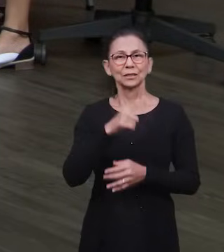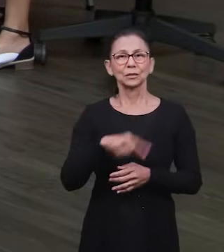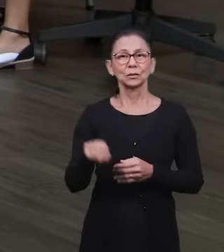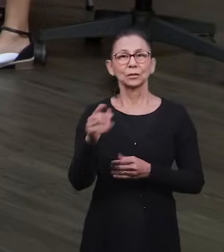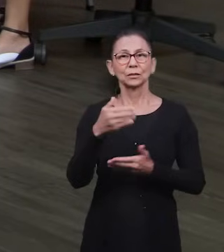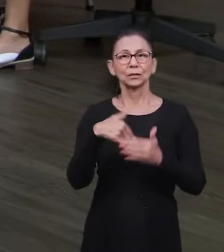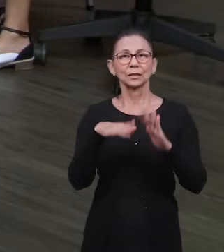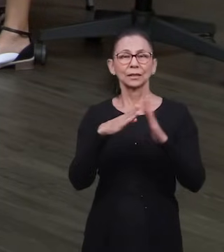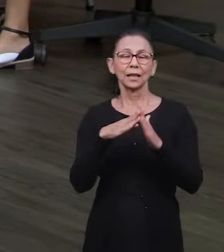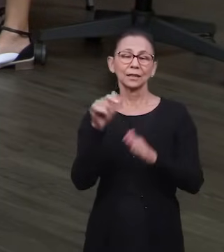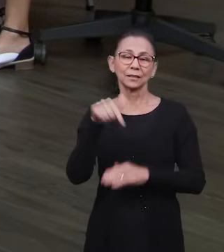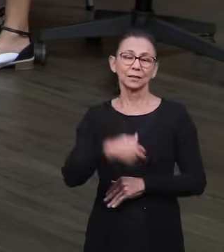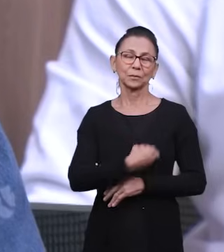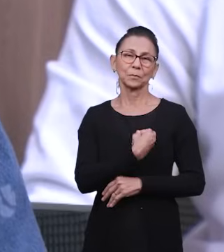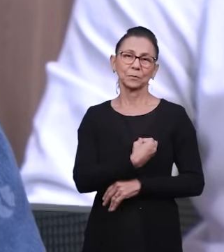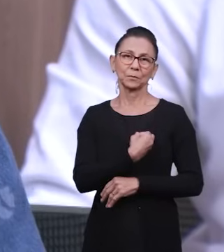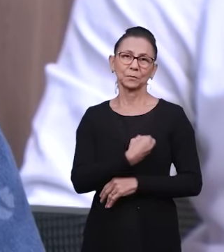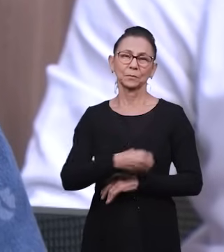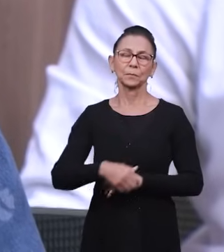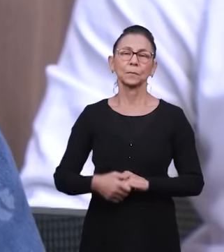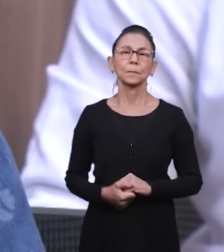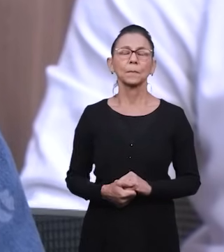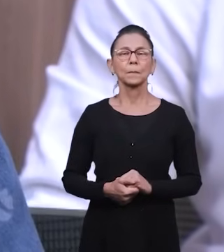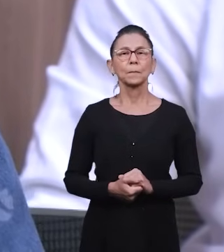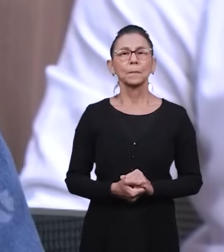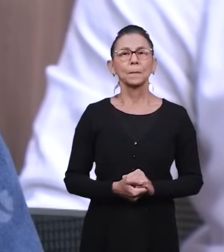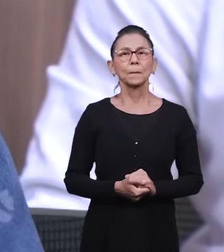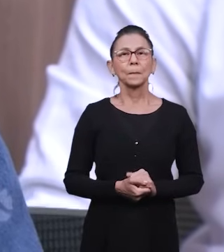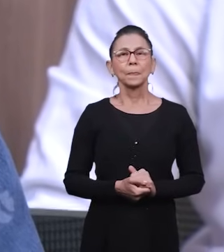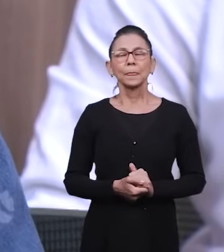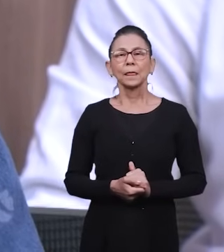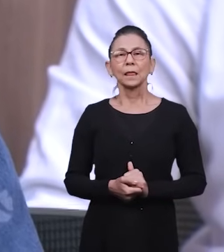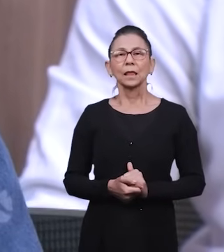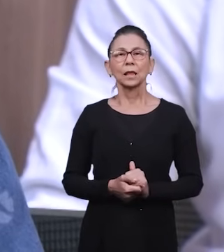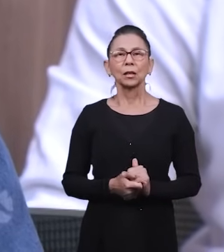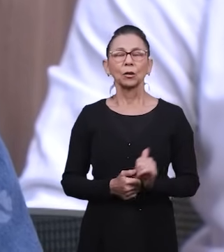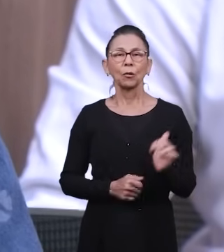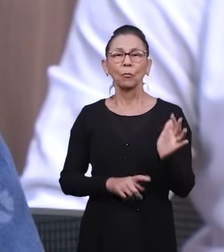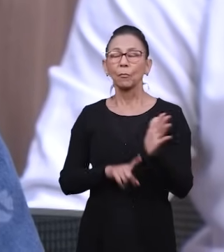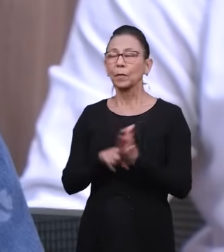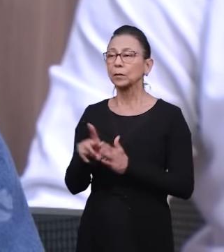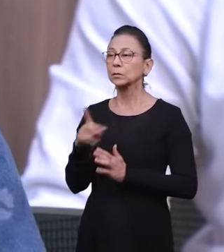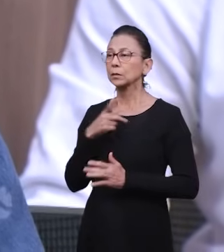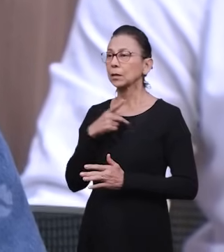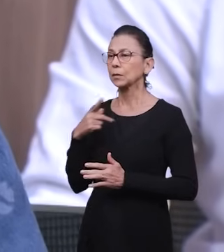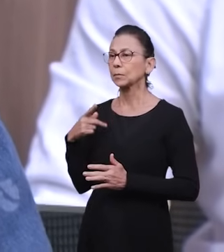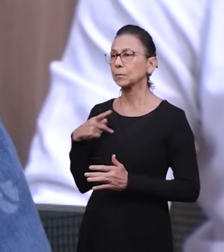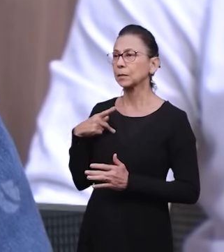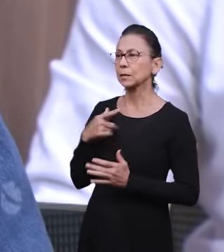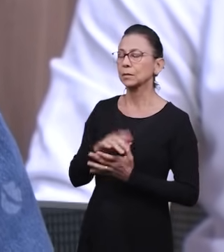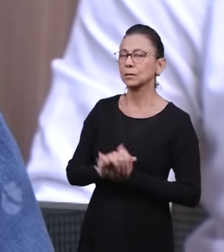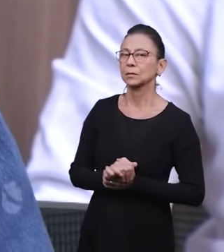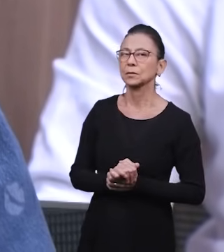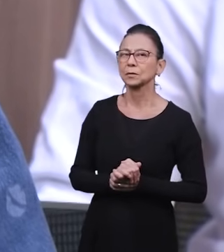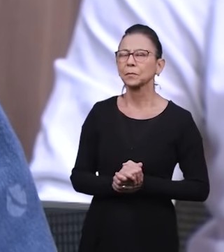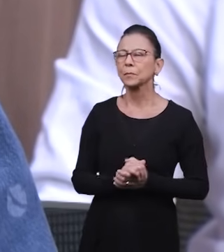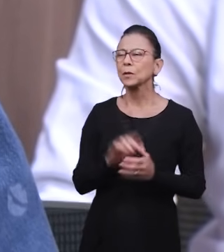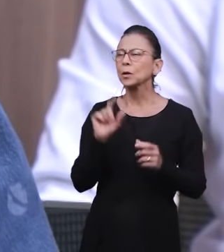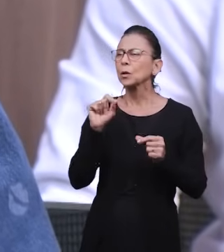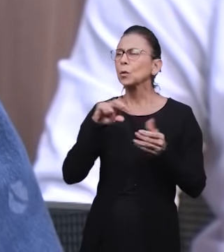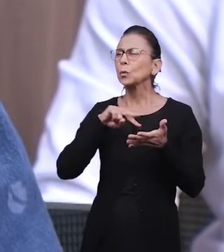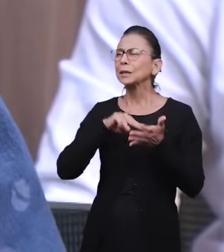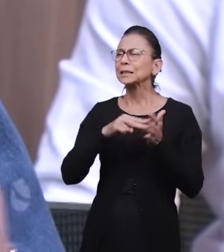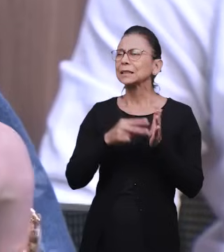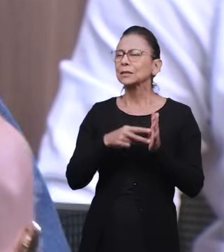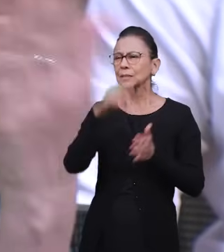aos irmãos que estão nos assistindo. Bom, eu queria iniciar a nossa conversa com uma pergunta do pastor Alexandre. O que é a apostasia